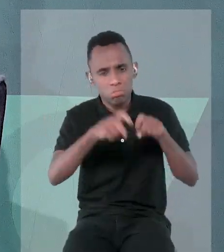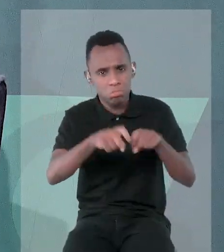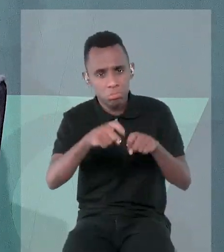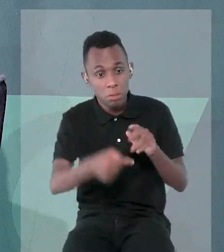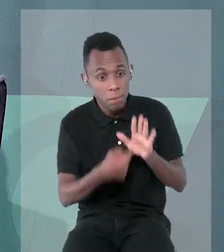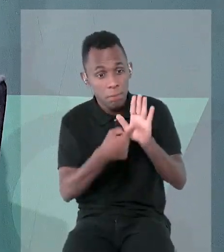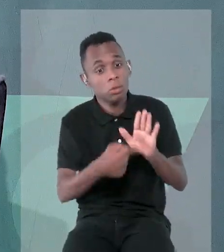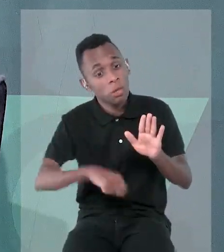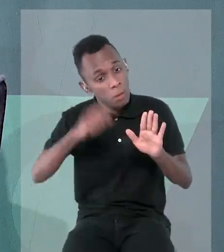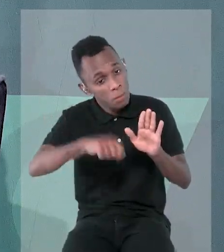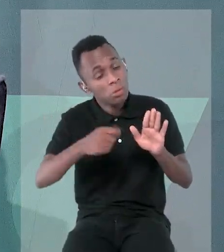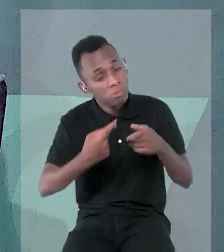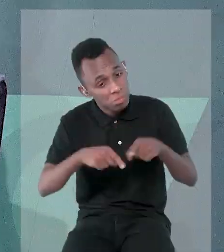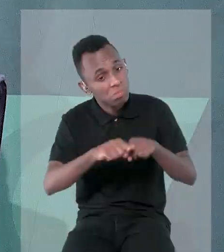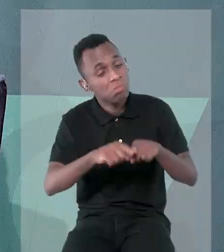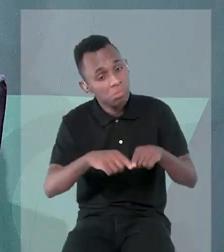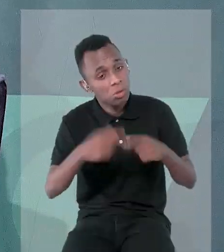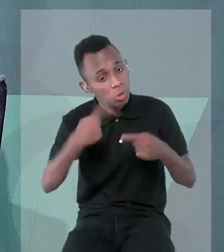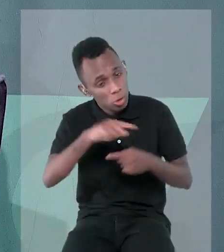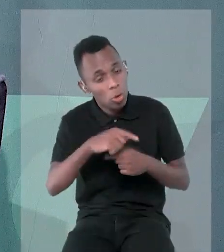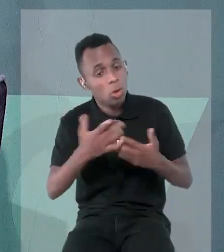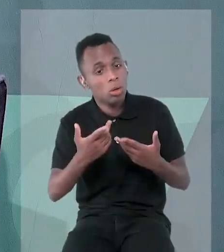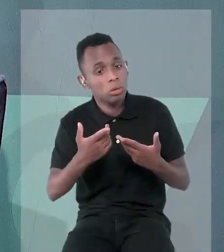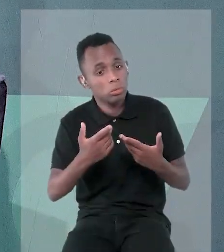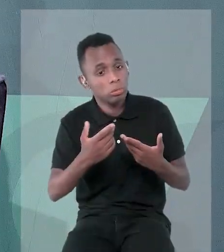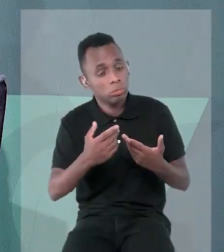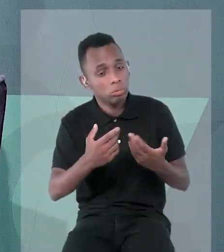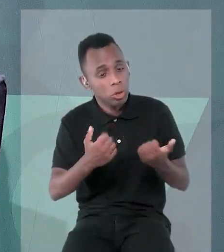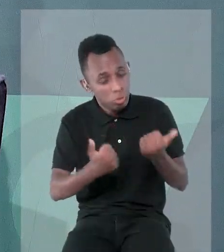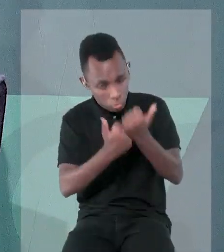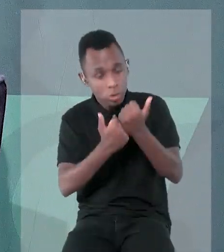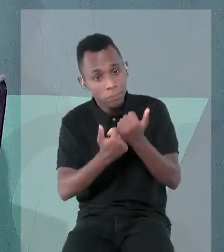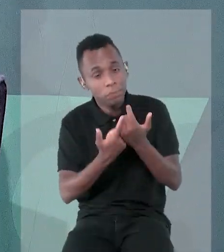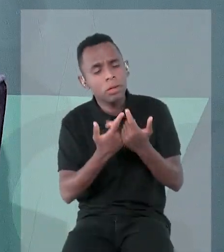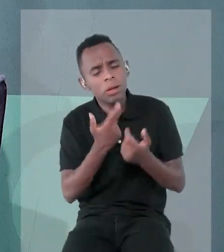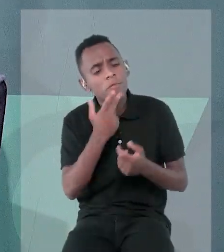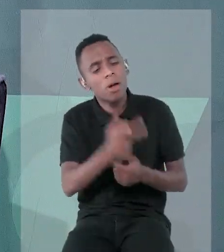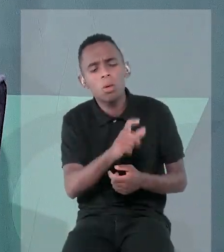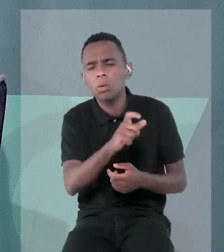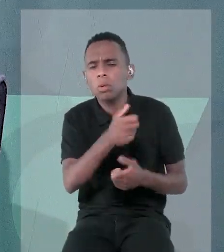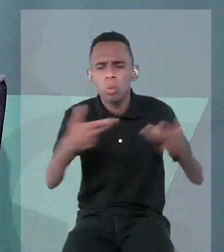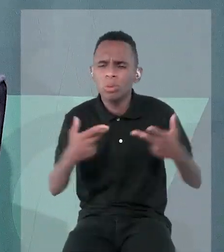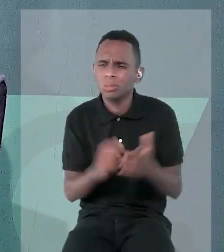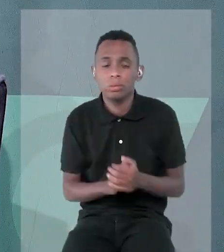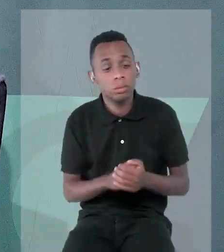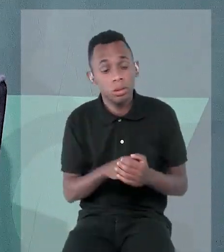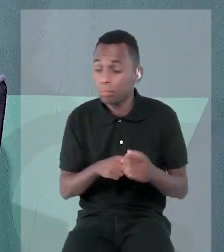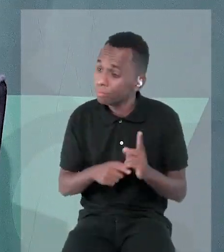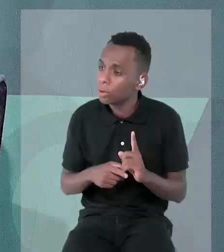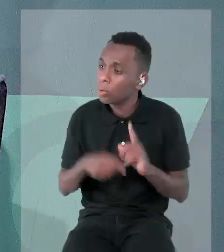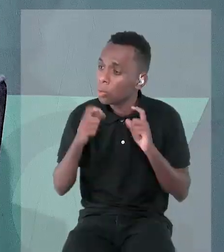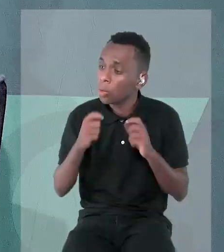para mostrar para um possível parceiro que podia ajudar a financiar algumas dessas nascentes, o produtor falou uma coisa louca para a gente. Ele falou que ele tinha acabado